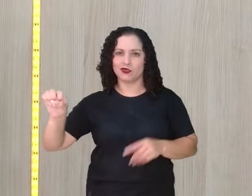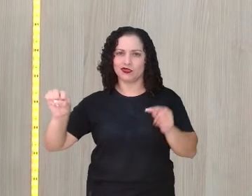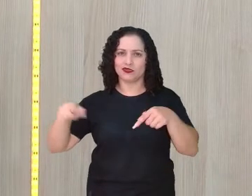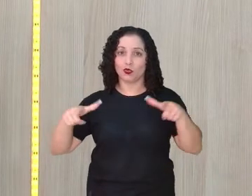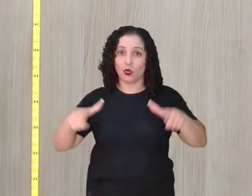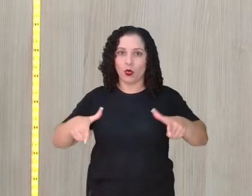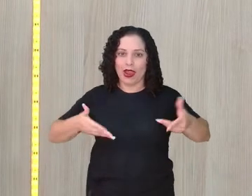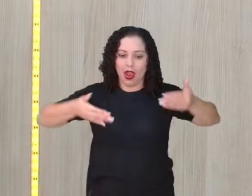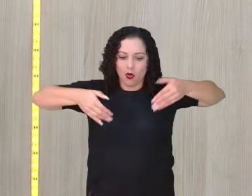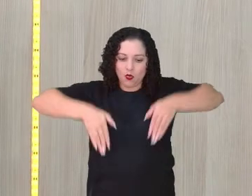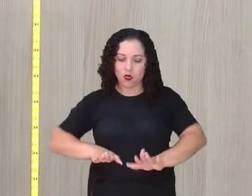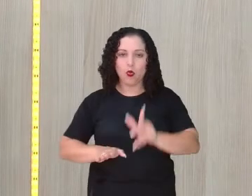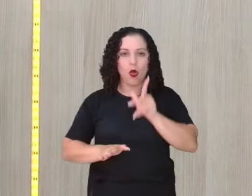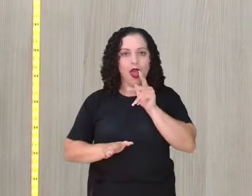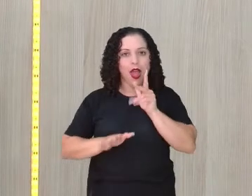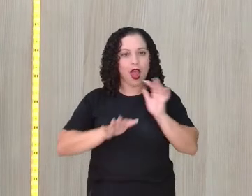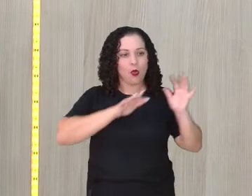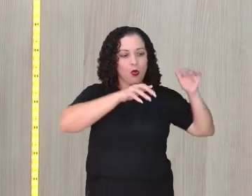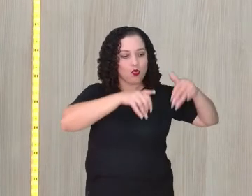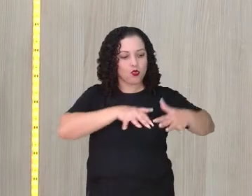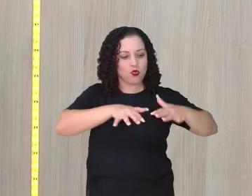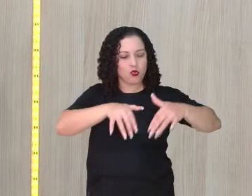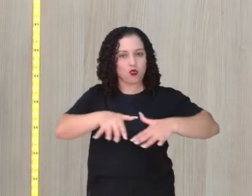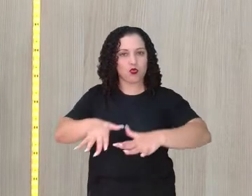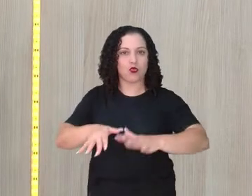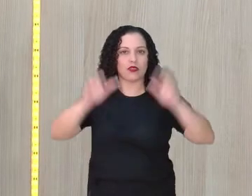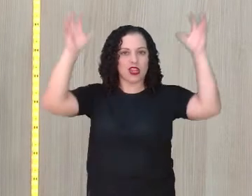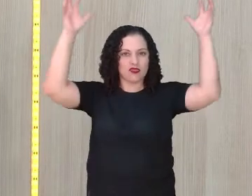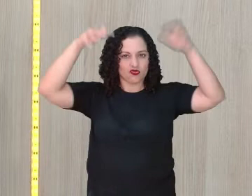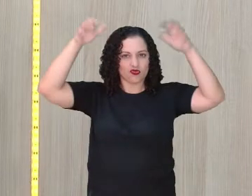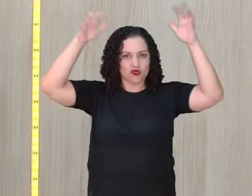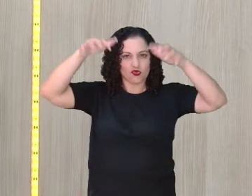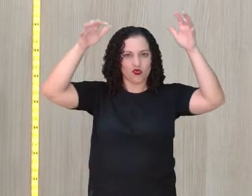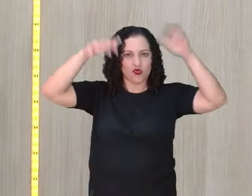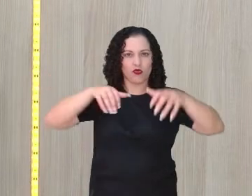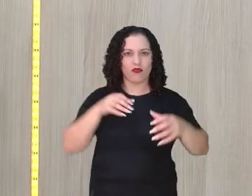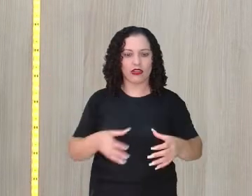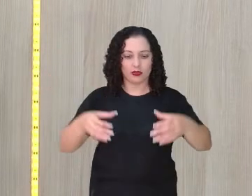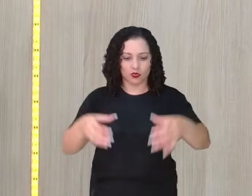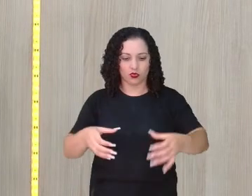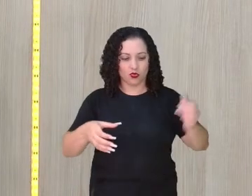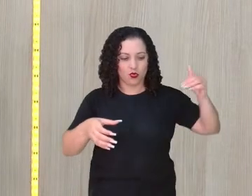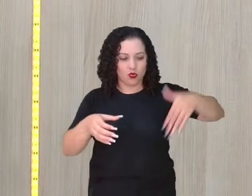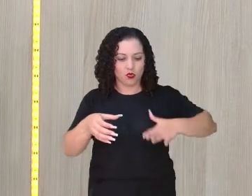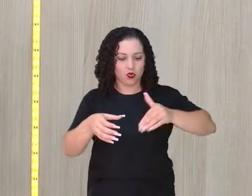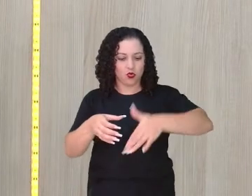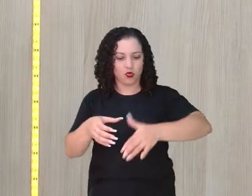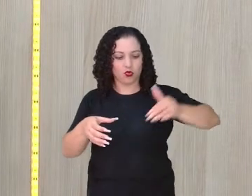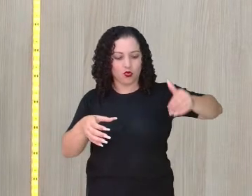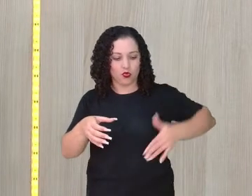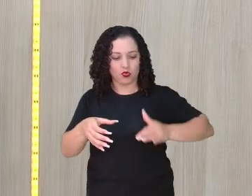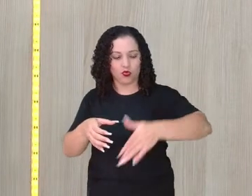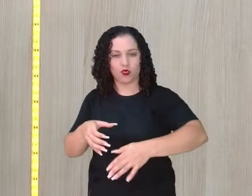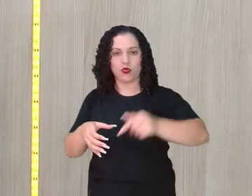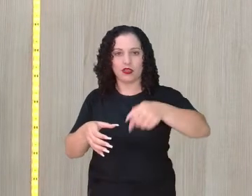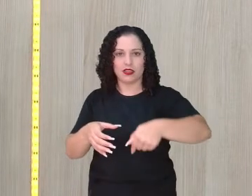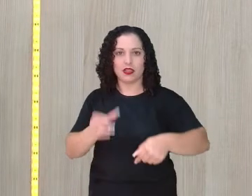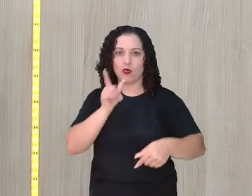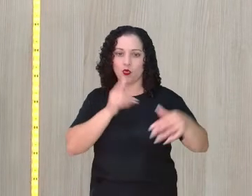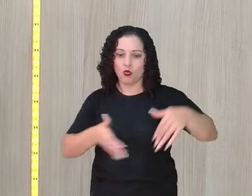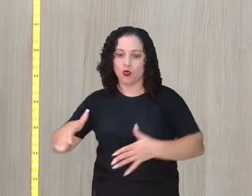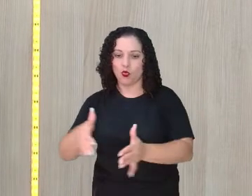é canalizar as águas das chuvas, que não tem para onde ir, né? E elas vão desaguar nos rios, né? E as